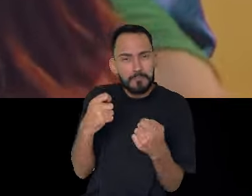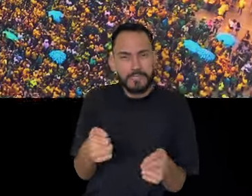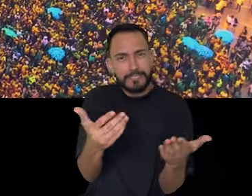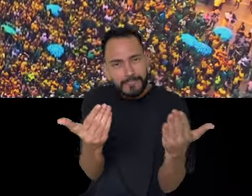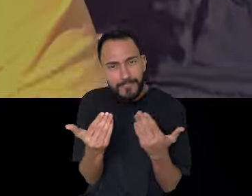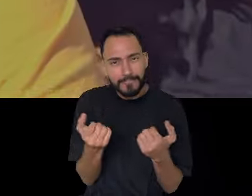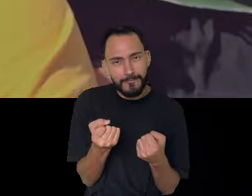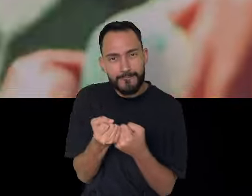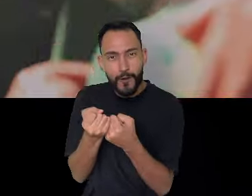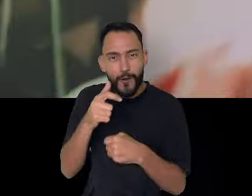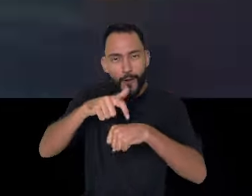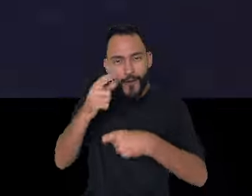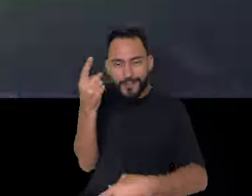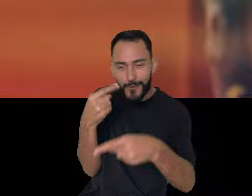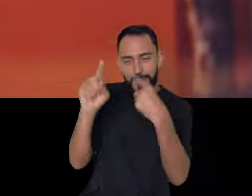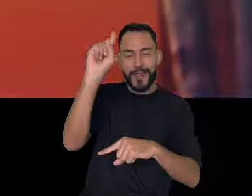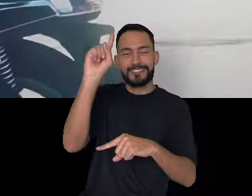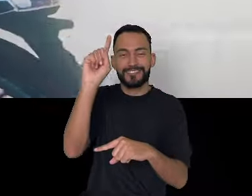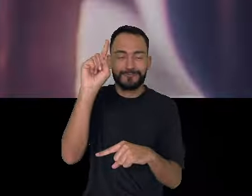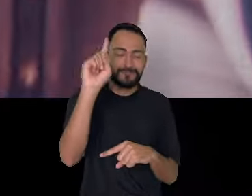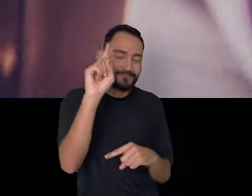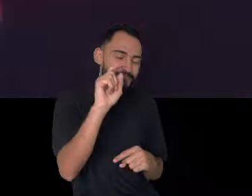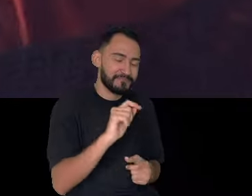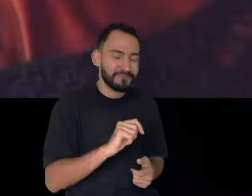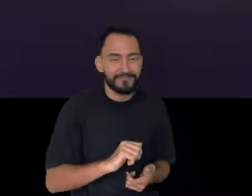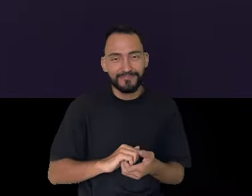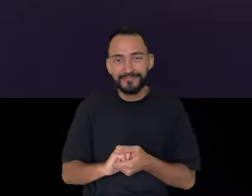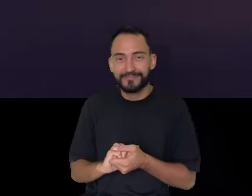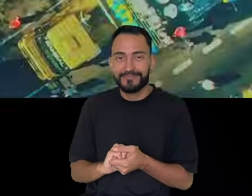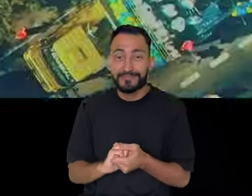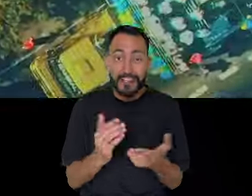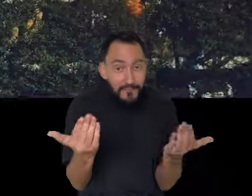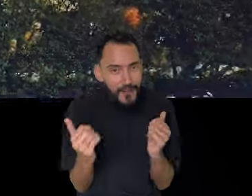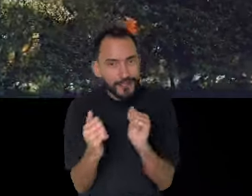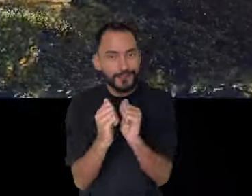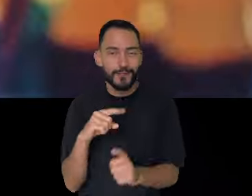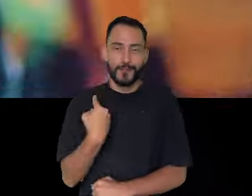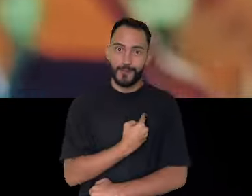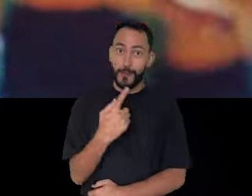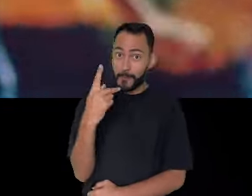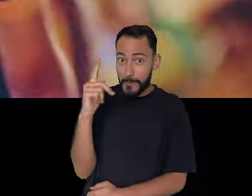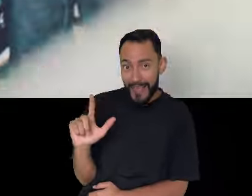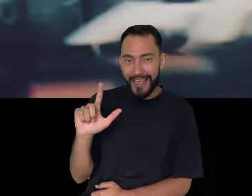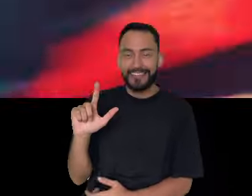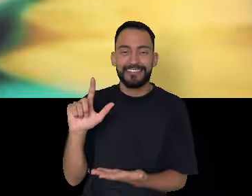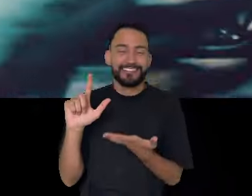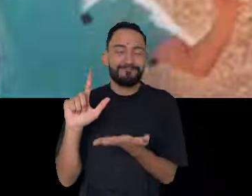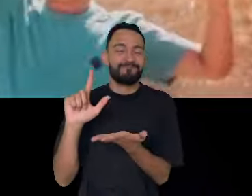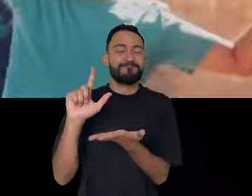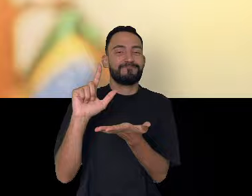sua força, é hora da superação. Vem com a gente, é o PL.